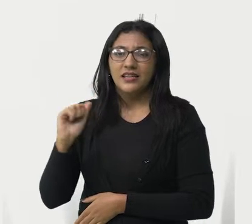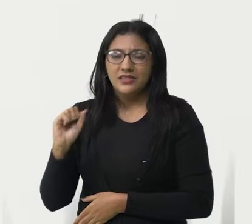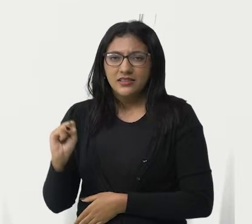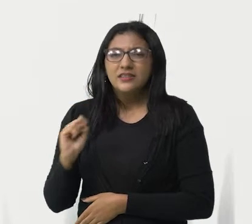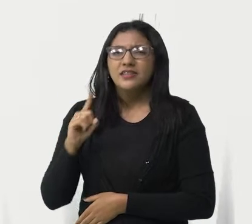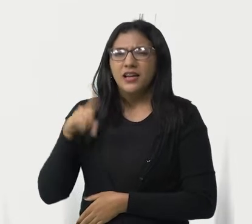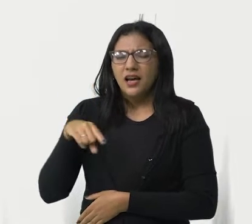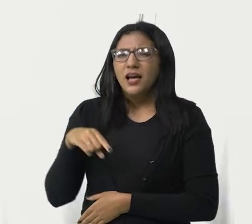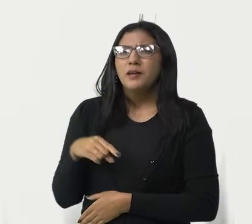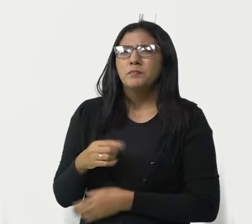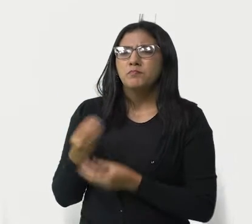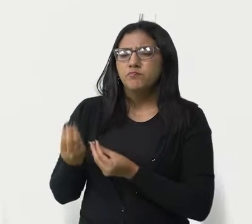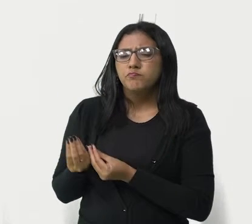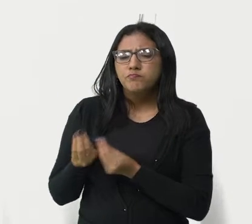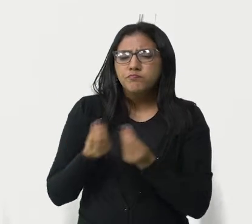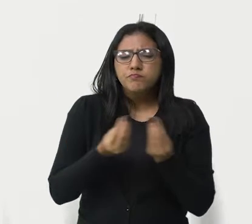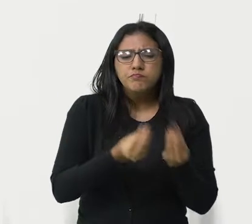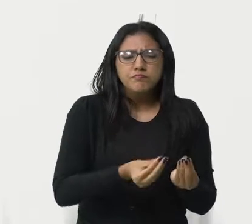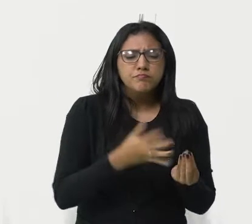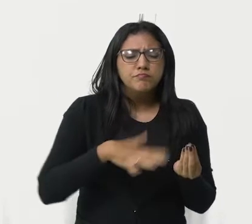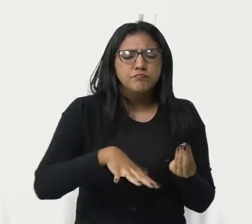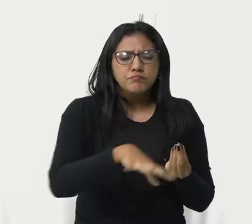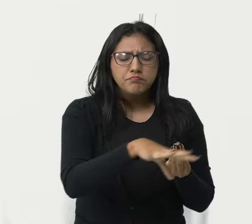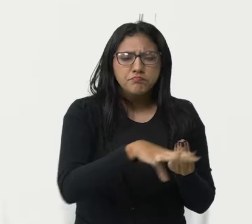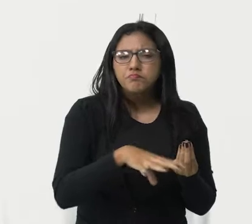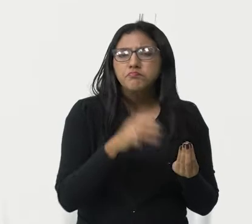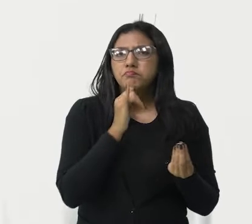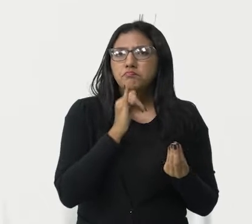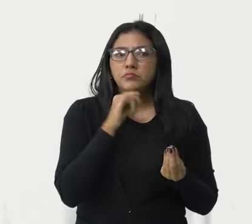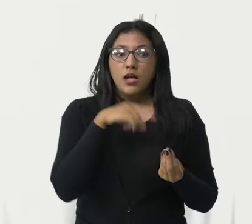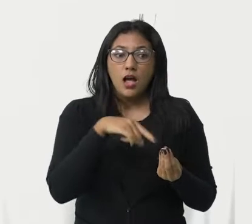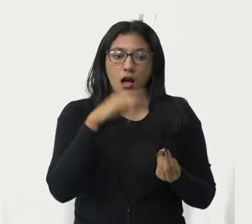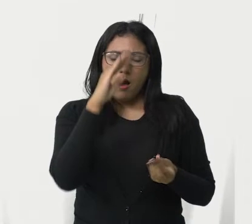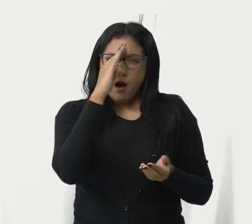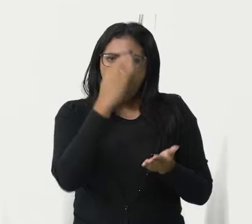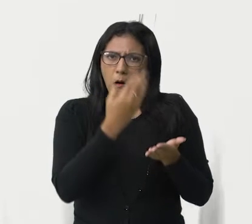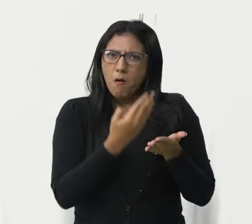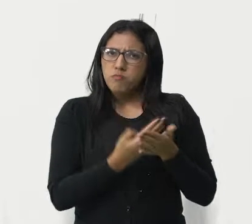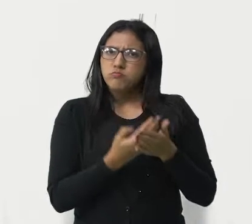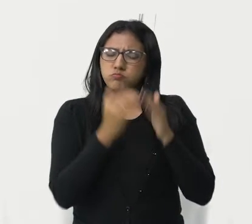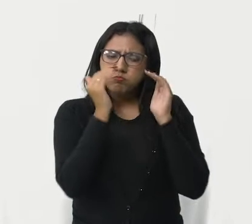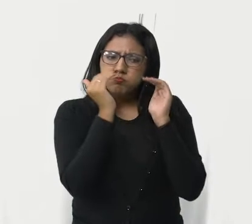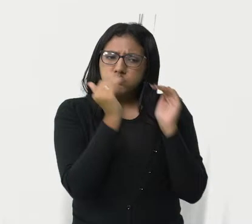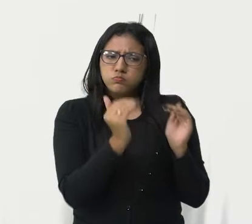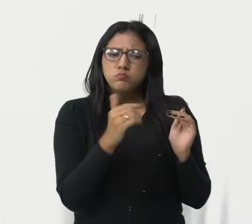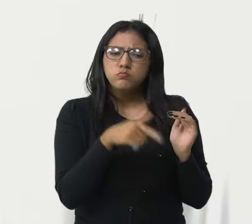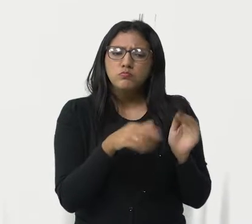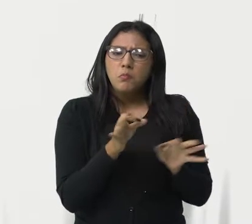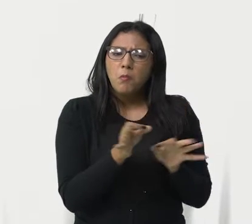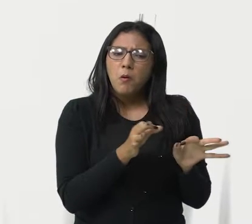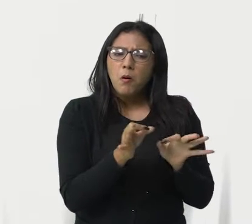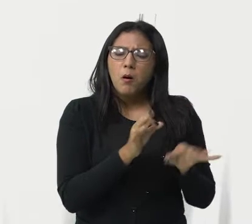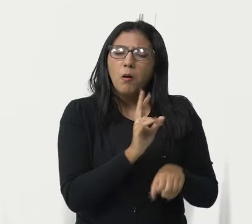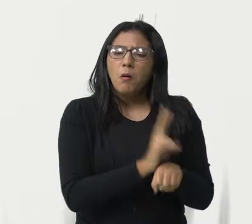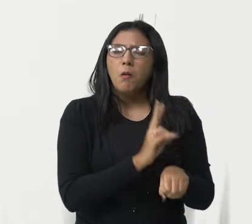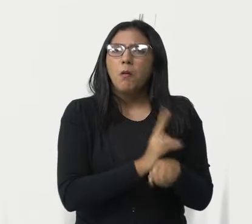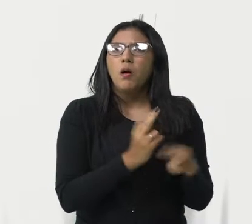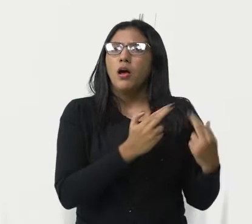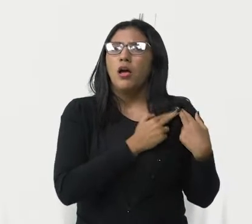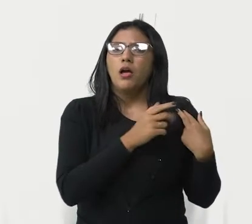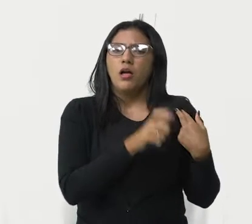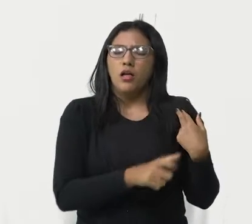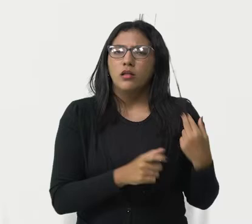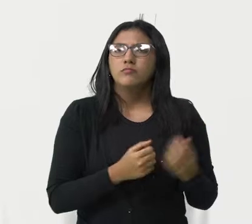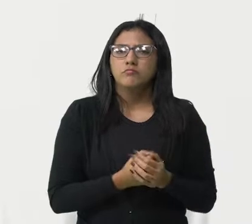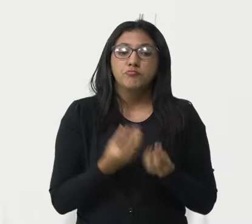coroa portuguesa para as pessoas aí de confiança deles, tá? Então, esses lotes de terras eram